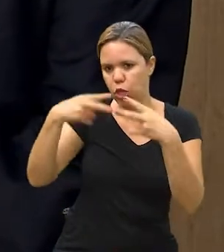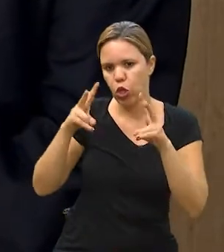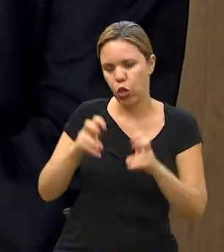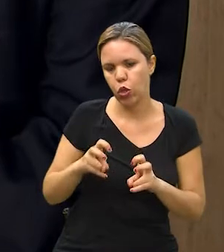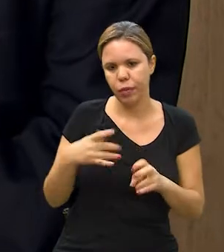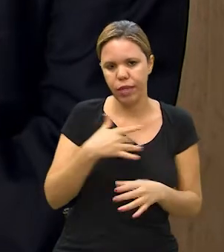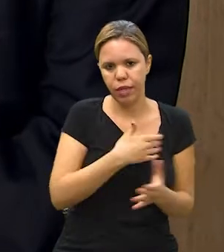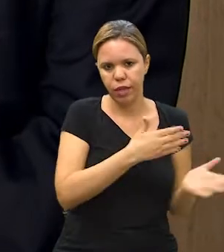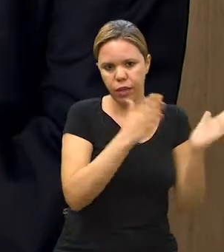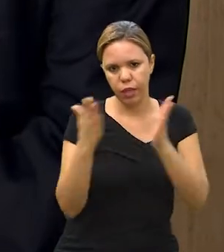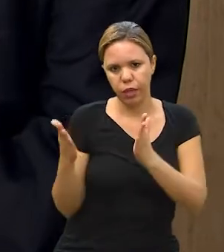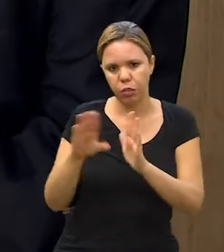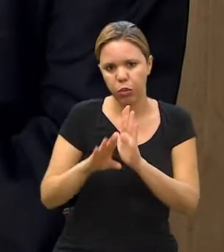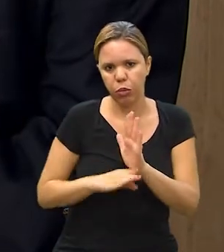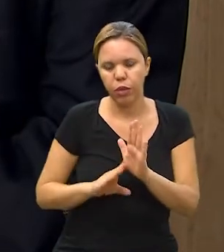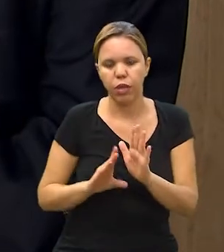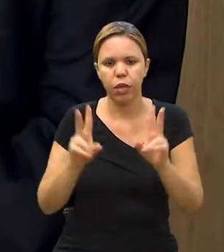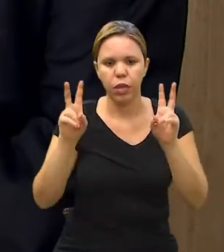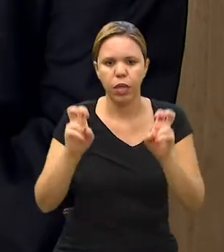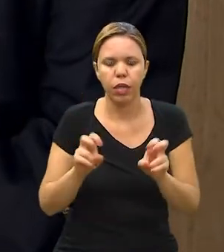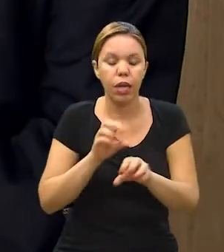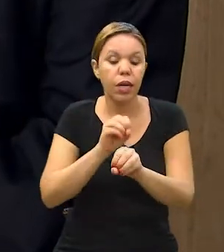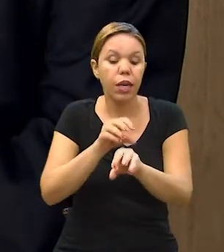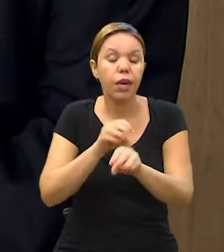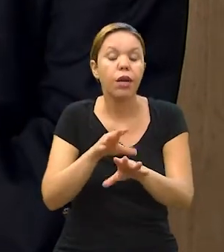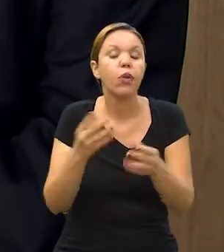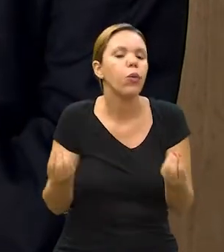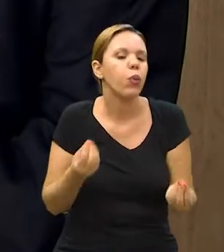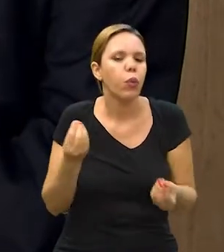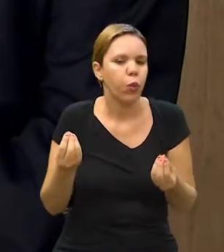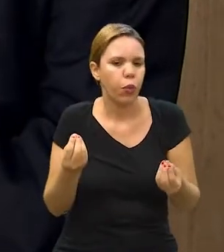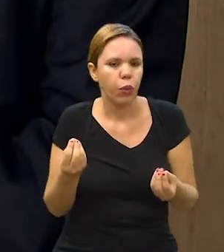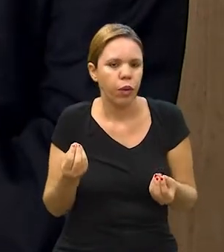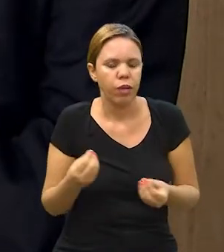primeiro bloco. Agora a gente vai pular o tema para a educação, porque